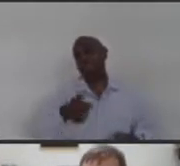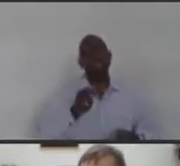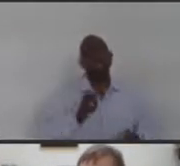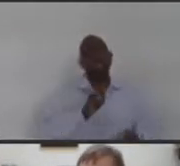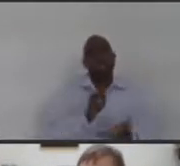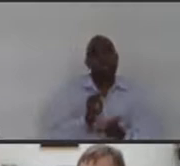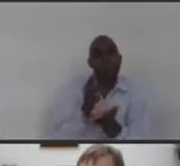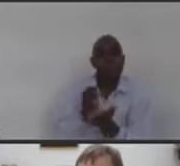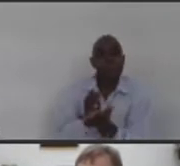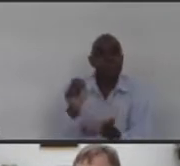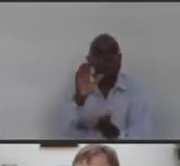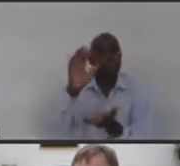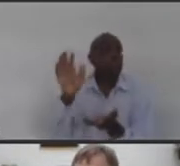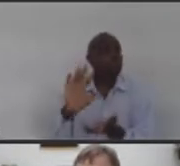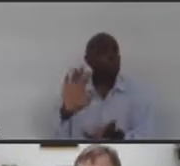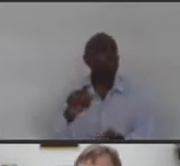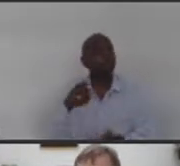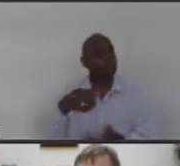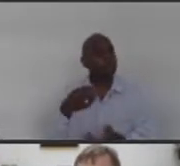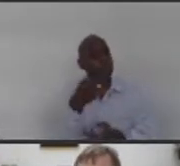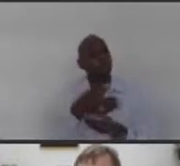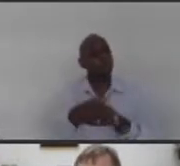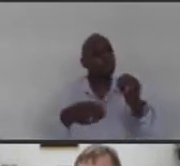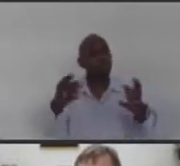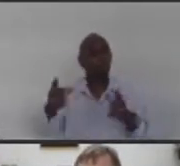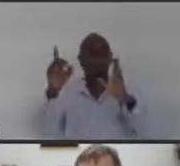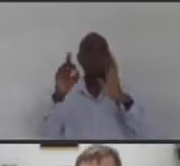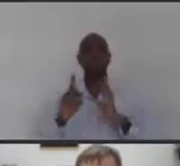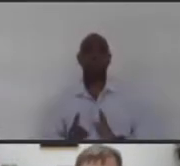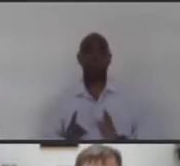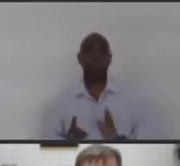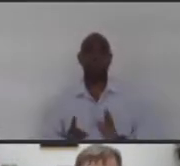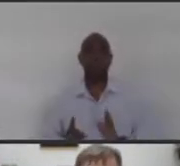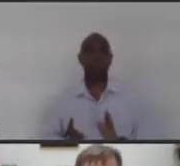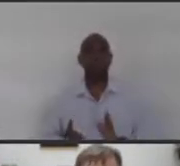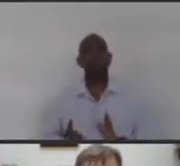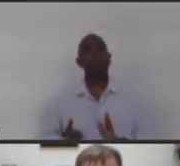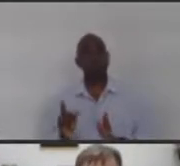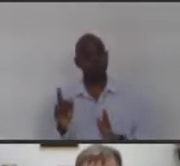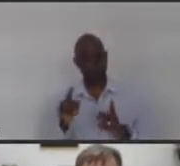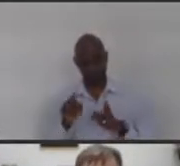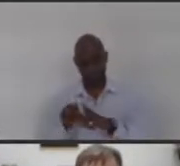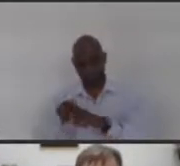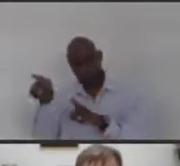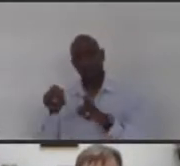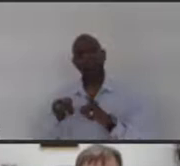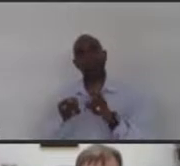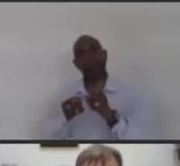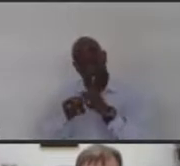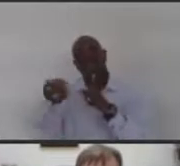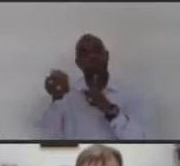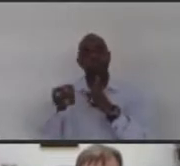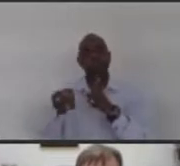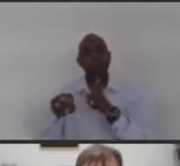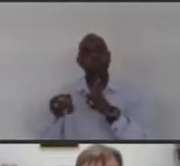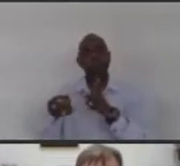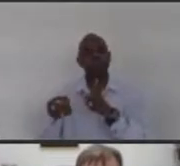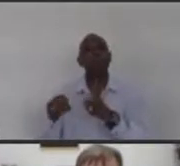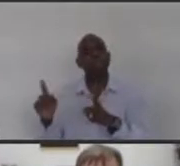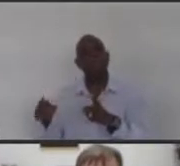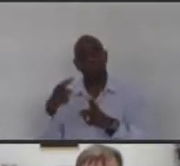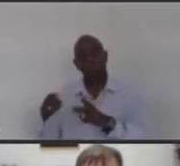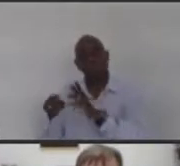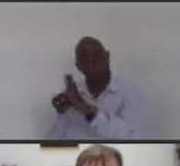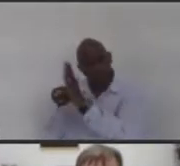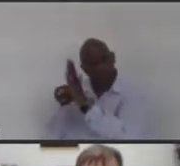um diagnóstico financeiro para que possamos fazer um diagnóstico das empresas que querem vir para o nosso município, dos